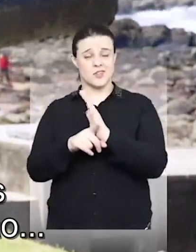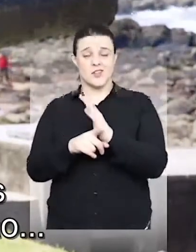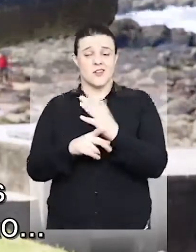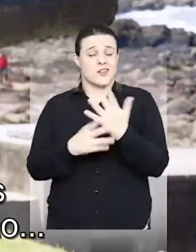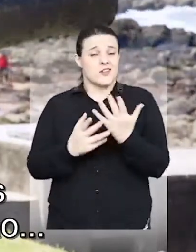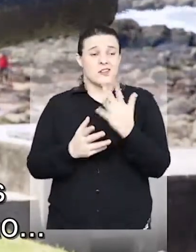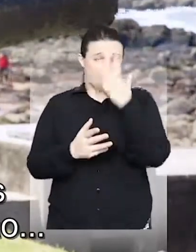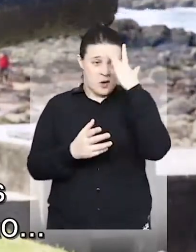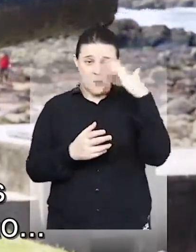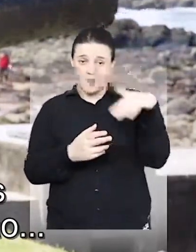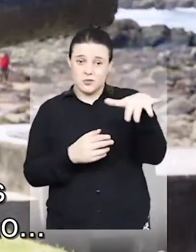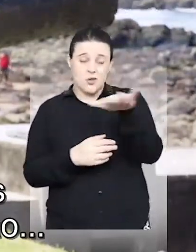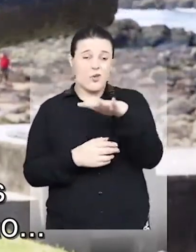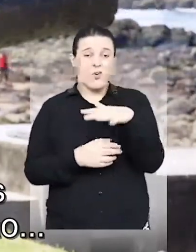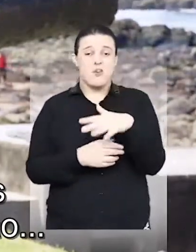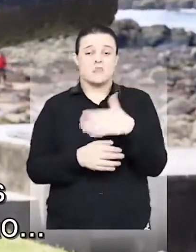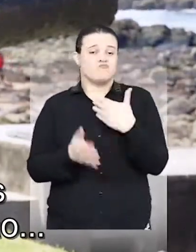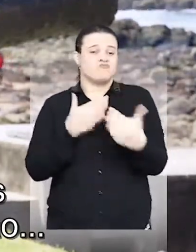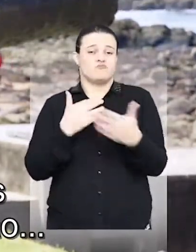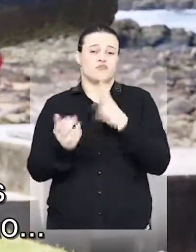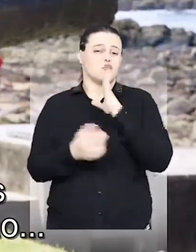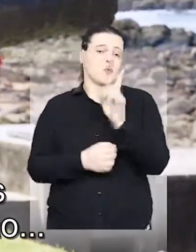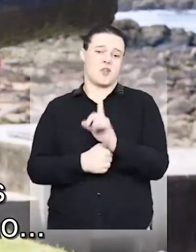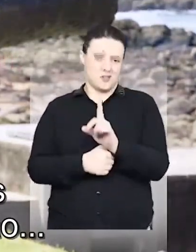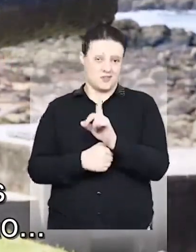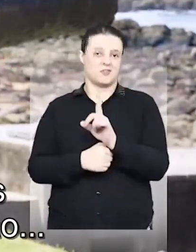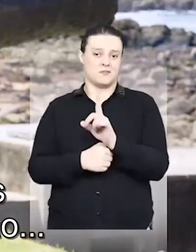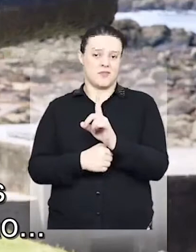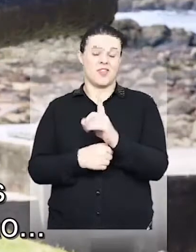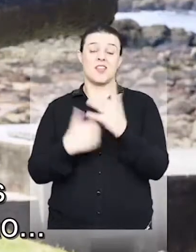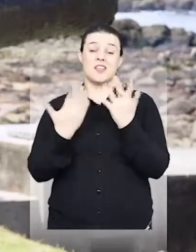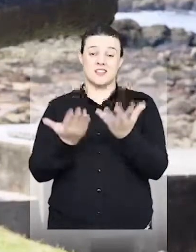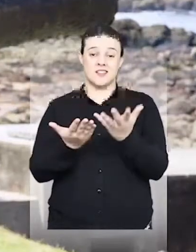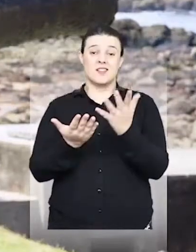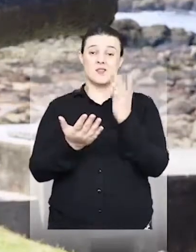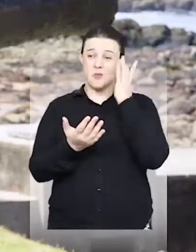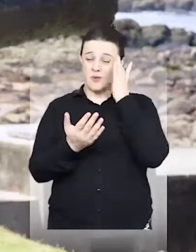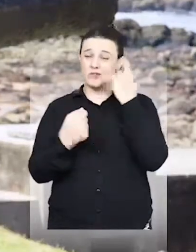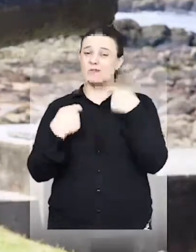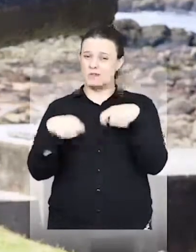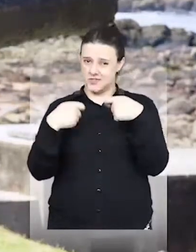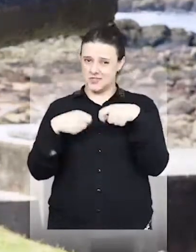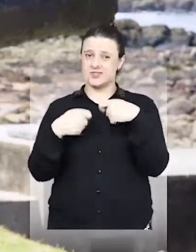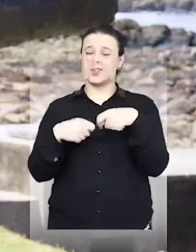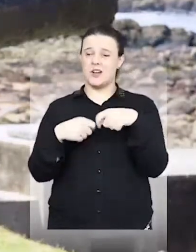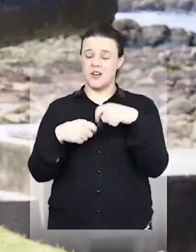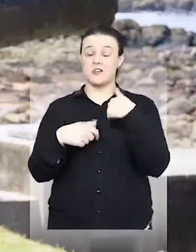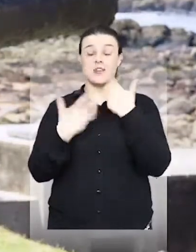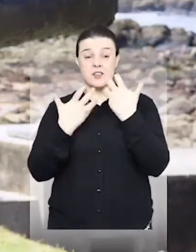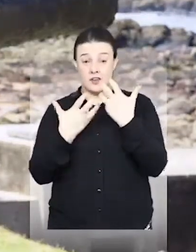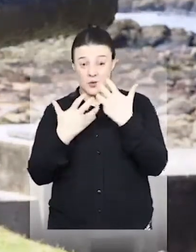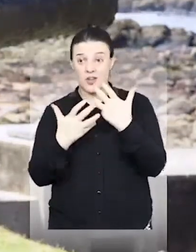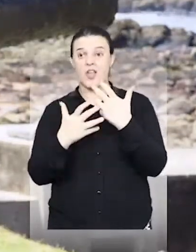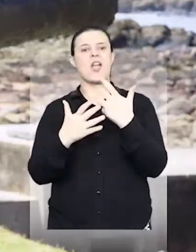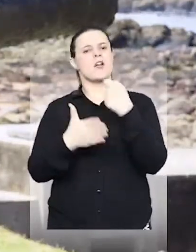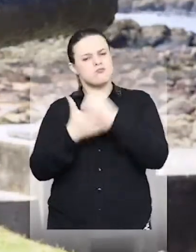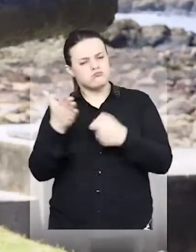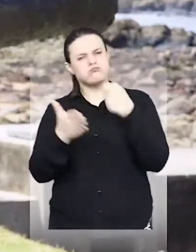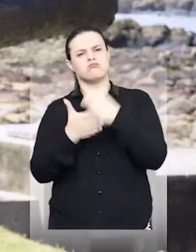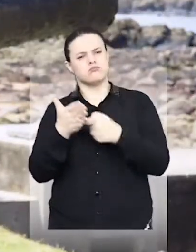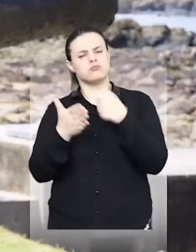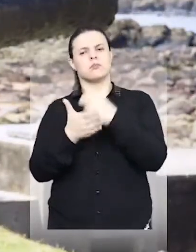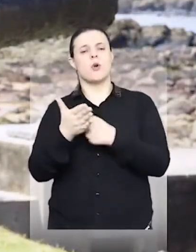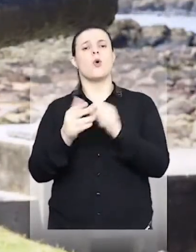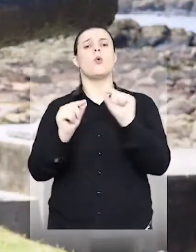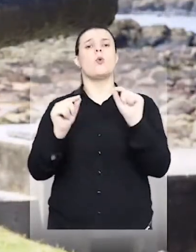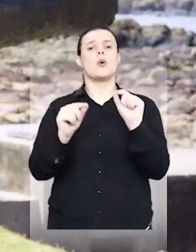mídia não valoriza as pessoas pouco conhecem assim. Então eu acho que deveria, e é uma coisa que eu quero militar